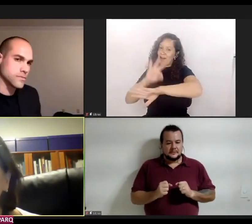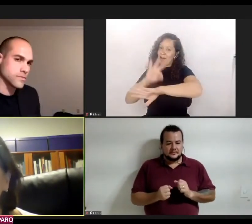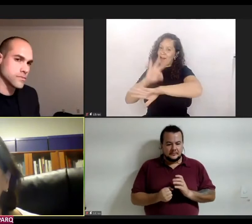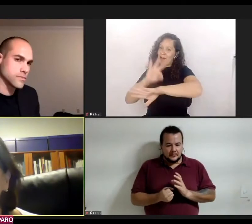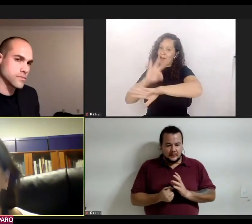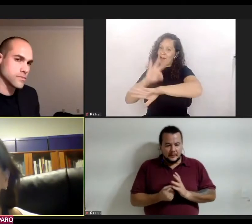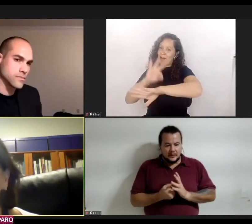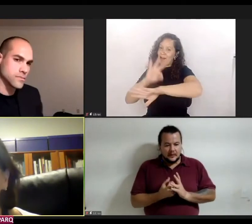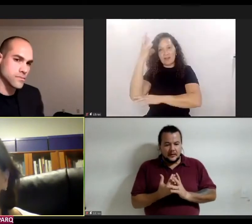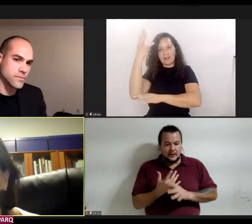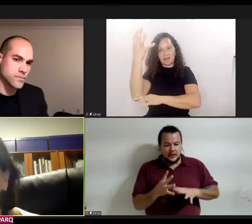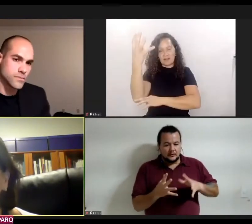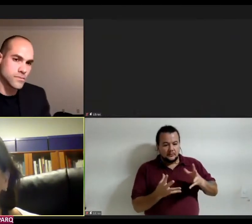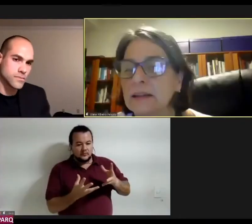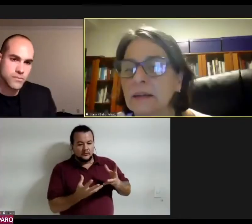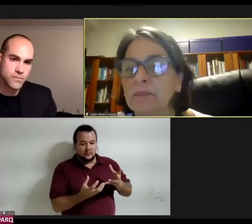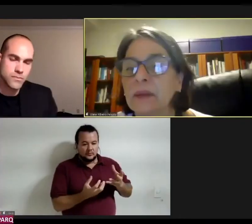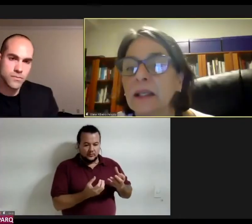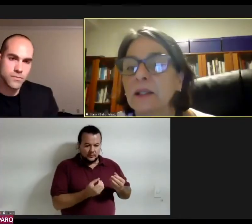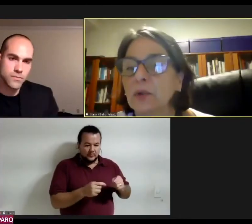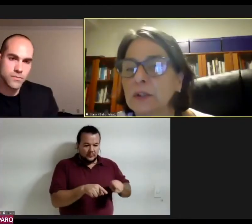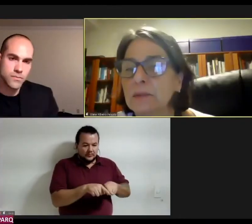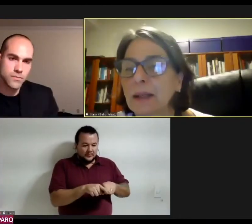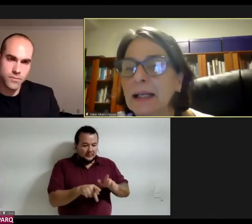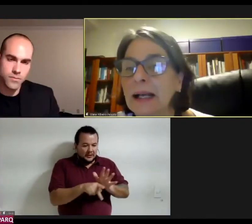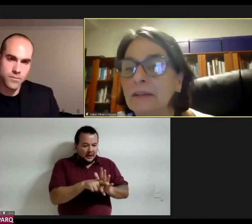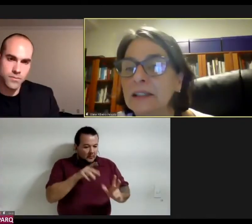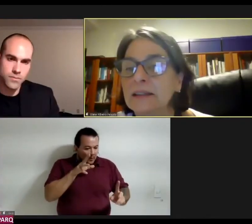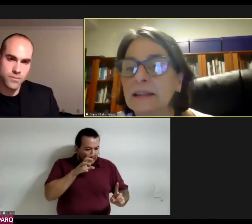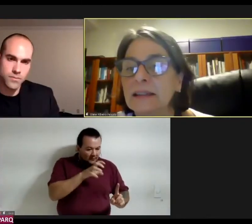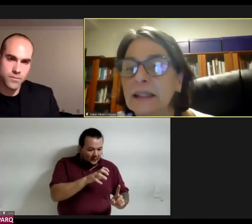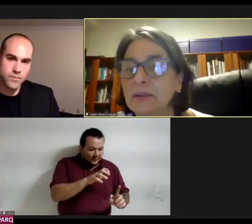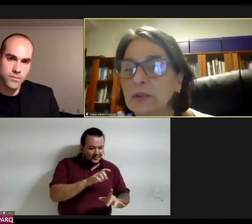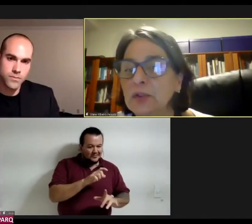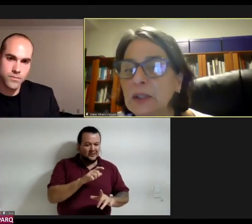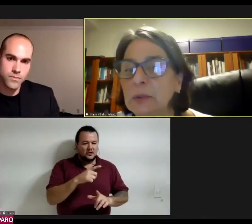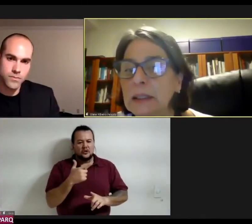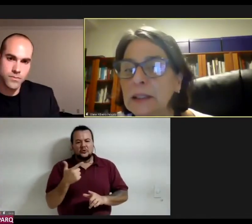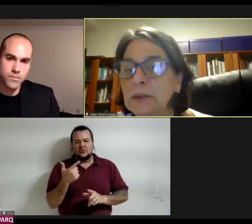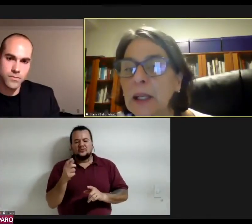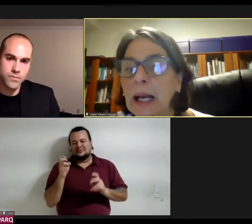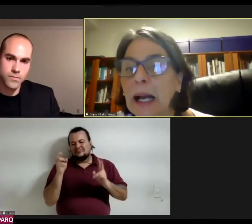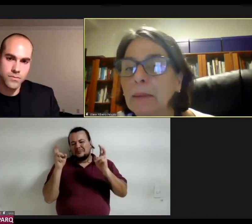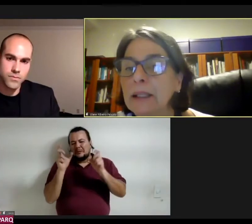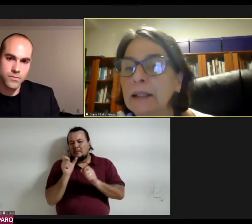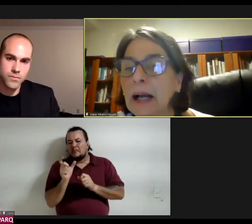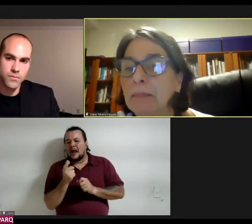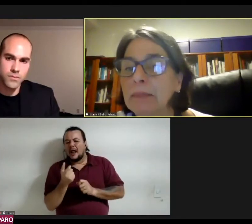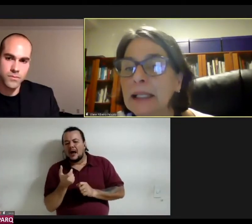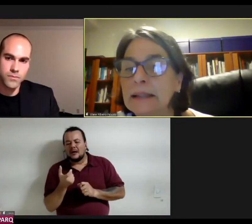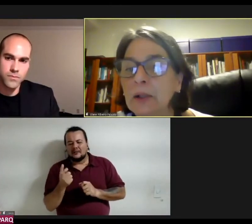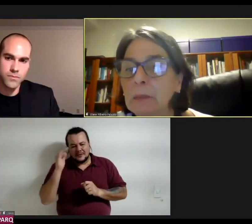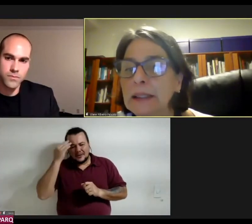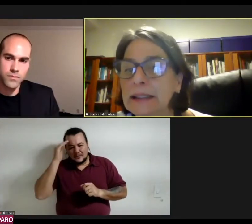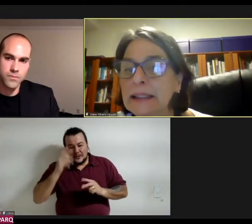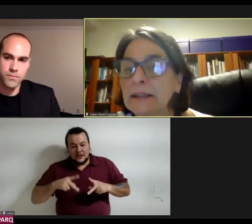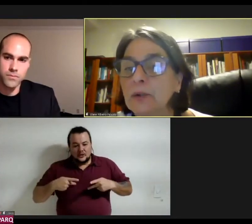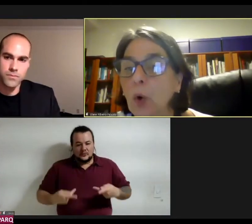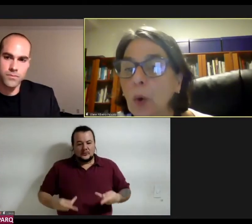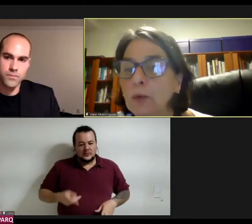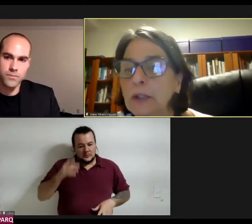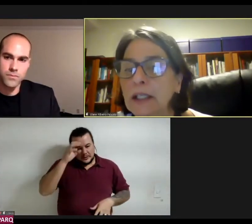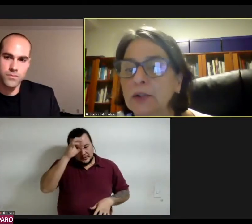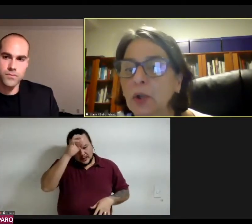podem ser frutos do planeta e de suas influências? Em outras palavras, entendo que o ser humano apreendeu o